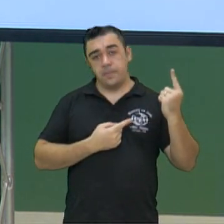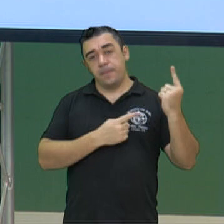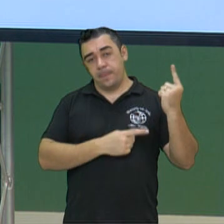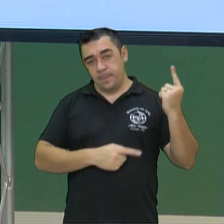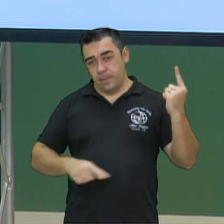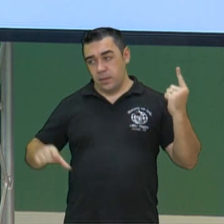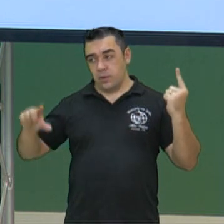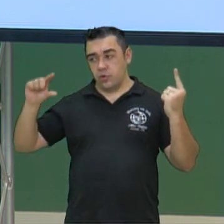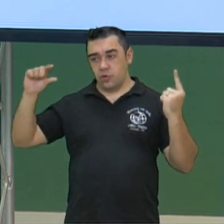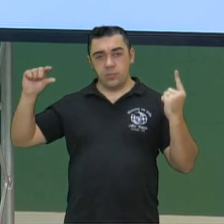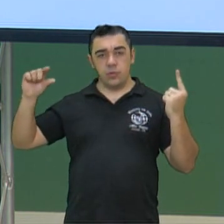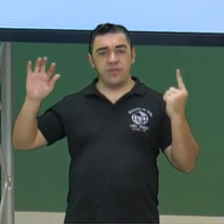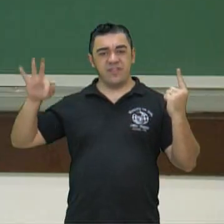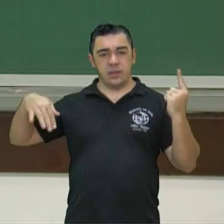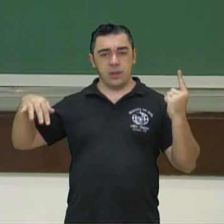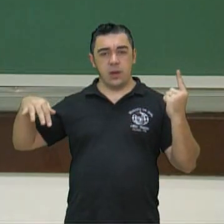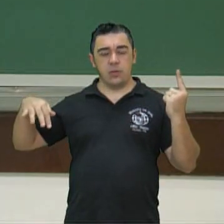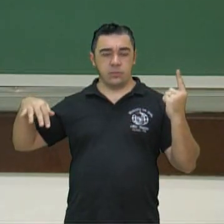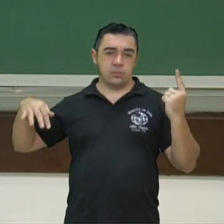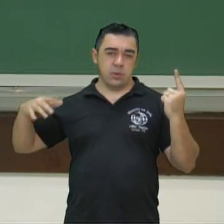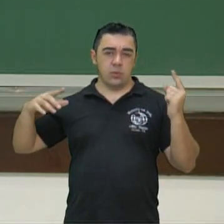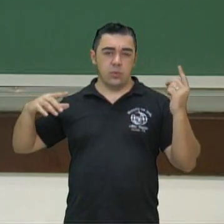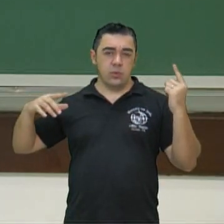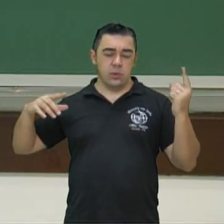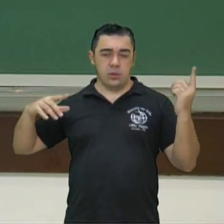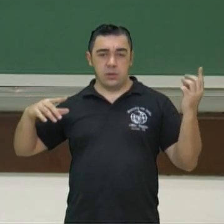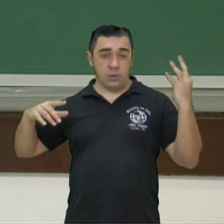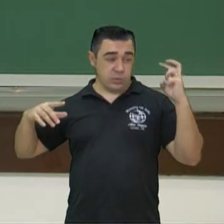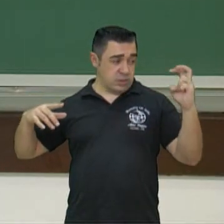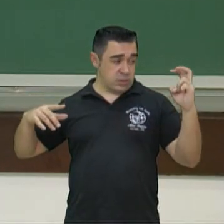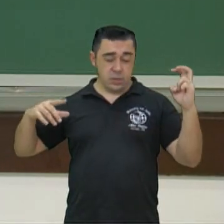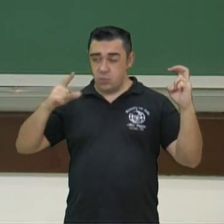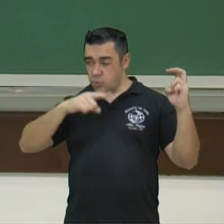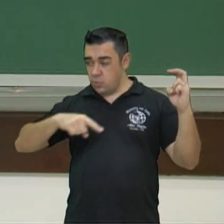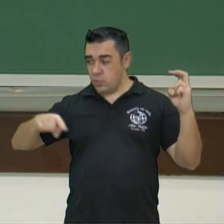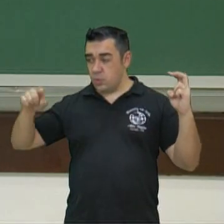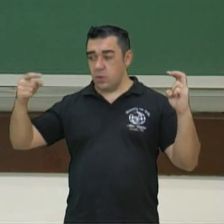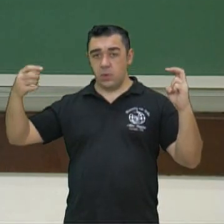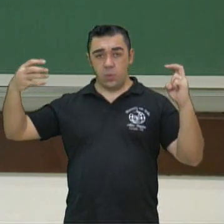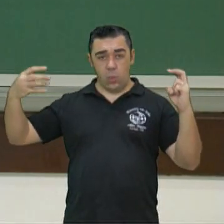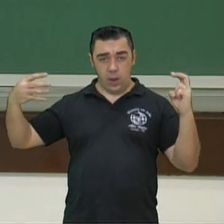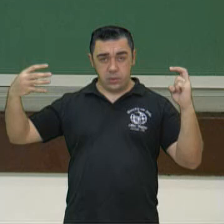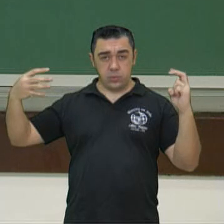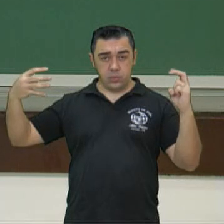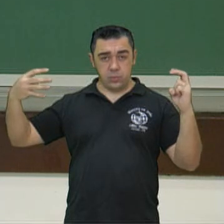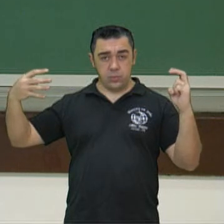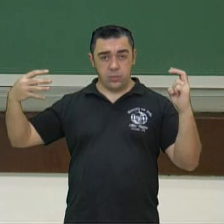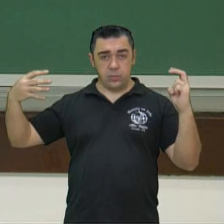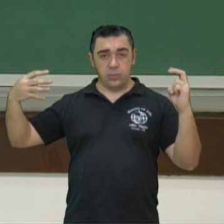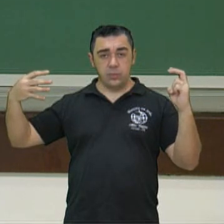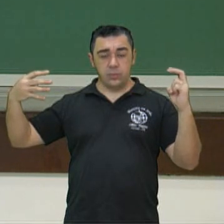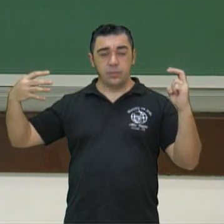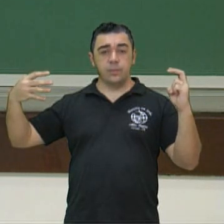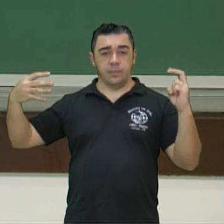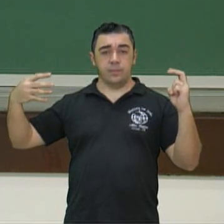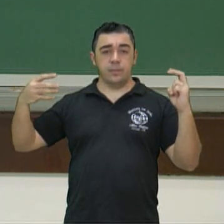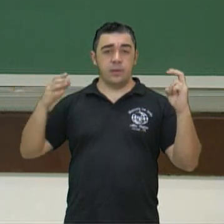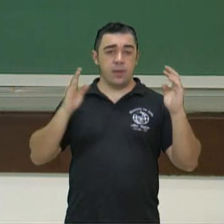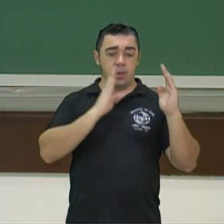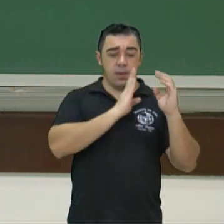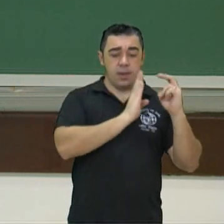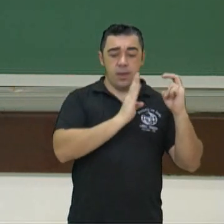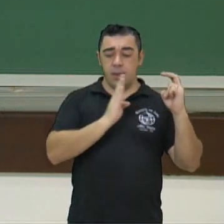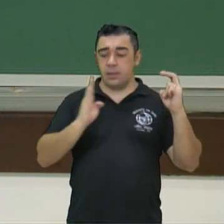que diminuir, né? Já usei na primeira, então diminuindo eu tenho 4 possibilidades. E entre